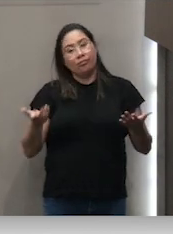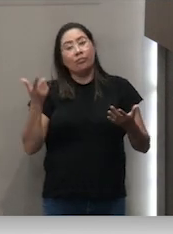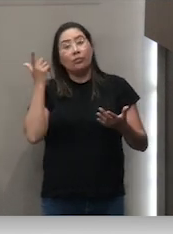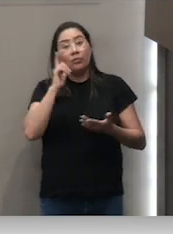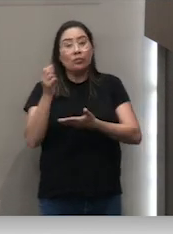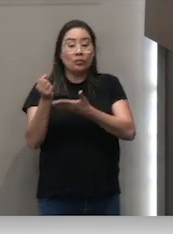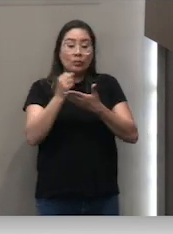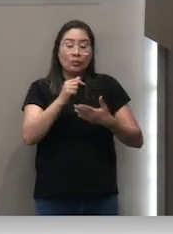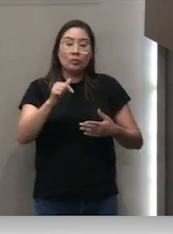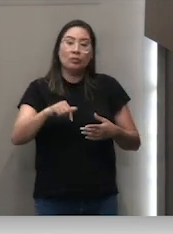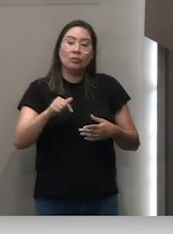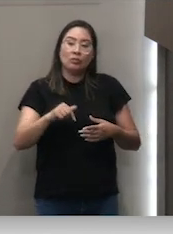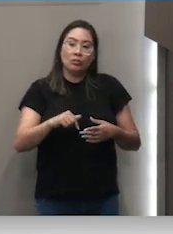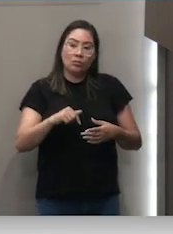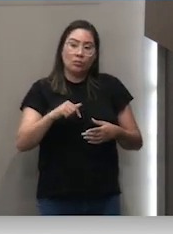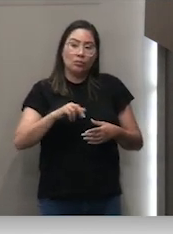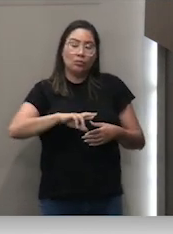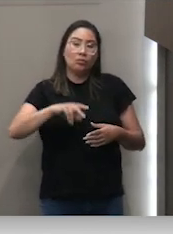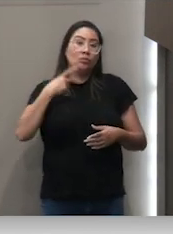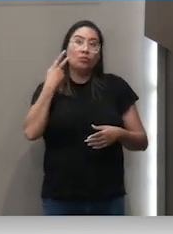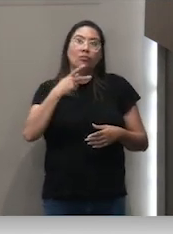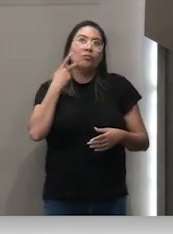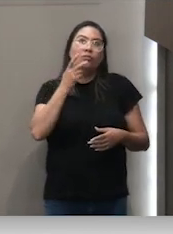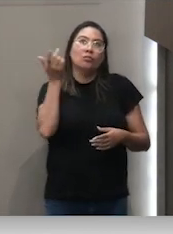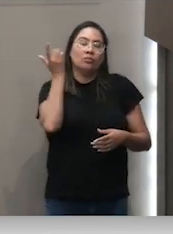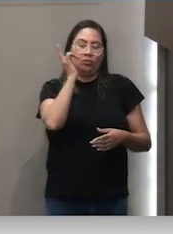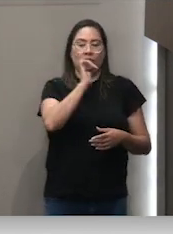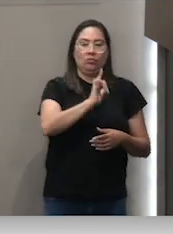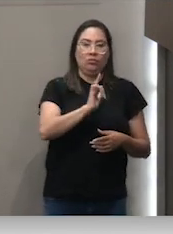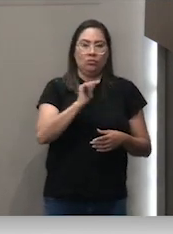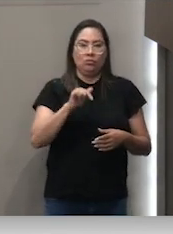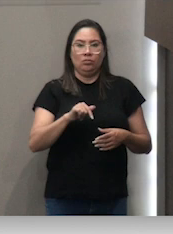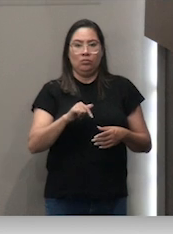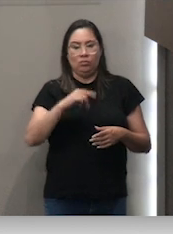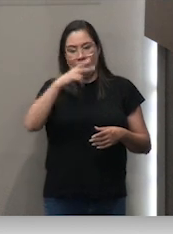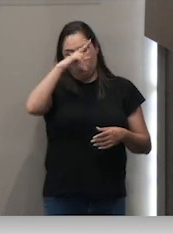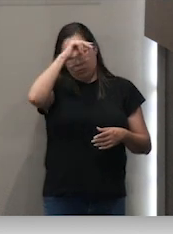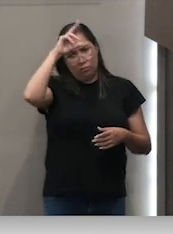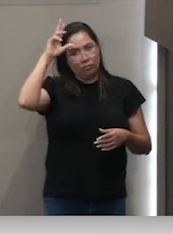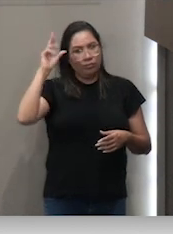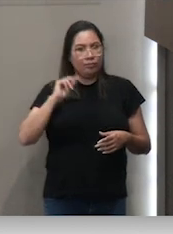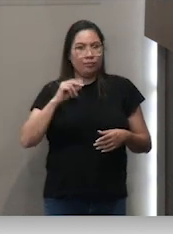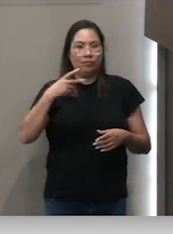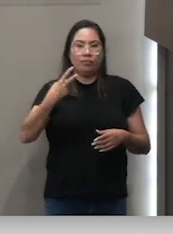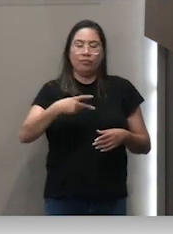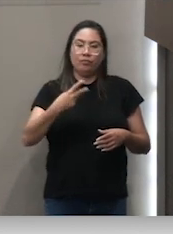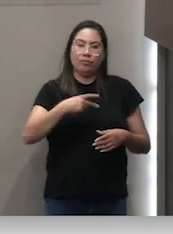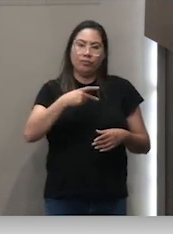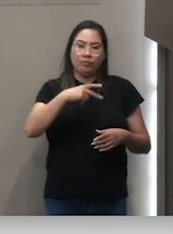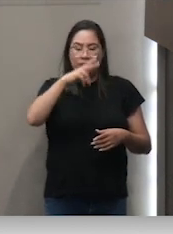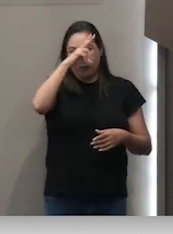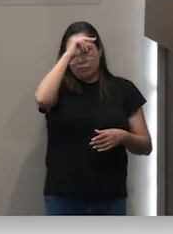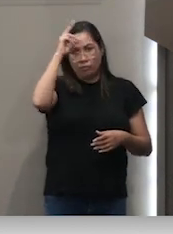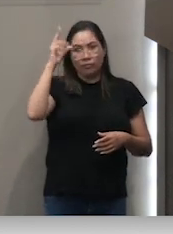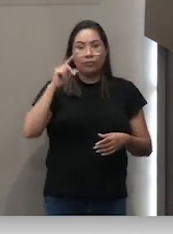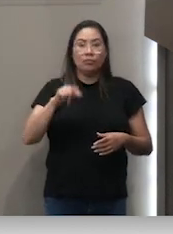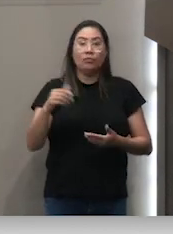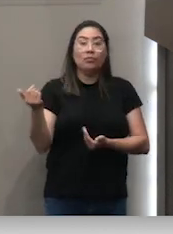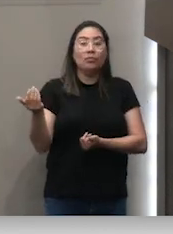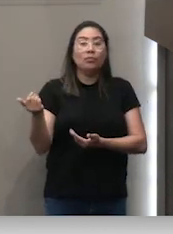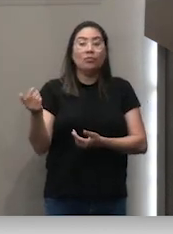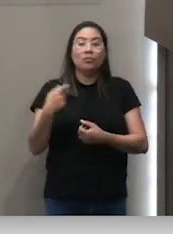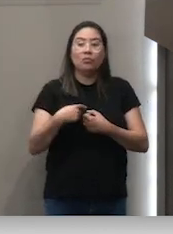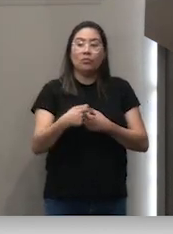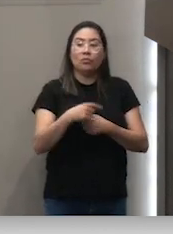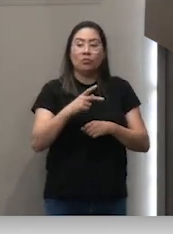cá, não é o vereador que ia ganhar com isso, não é a vereadora, não é o prefeito, não é o vice-prefeito. Quem ganha com isso são os jovens do